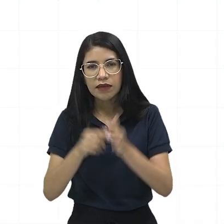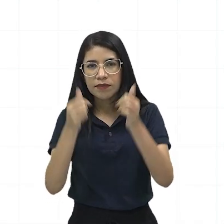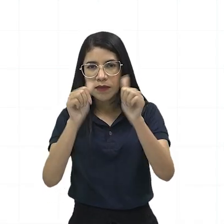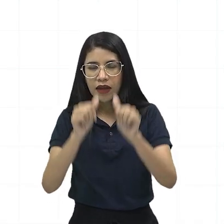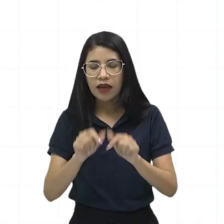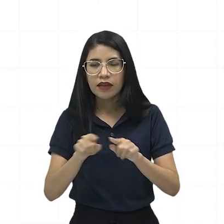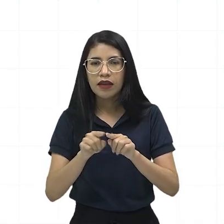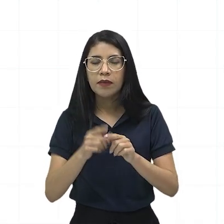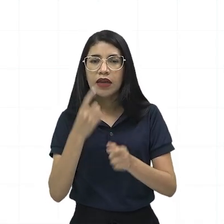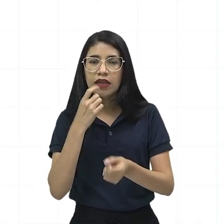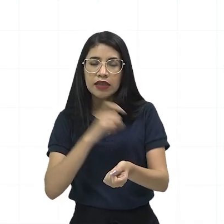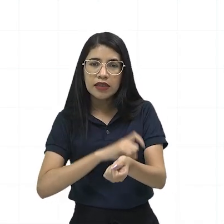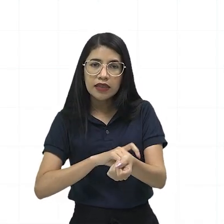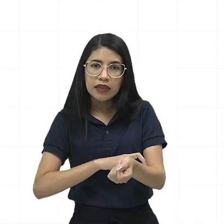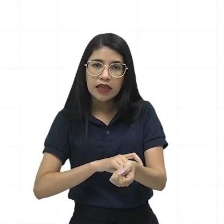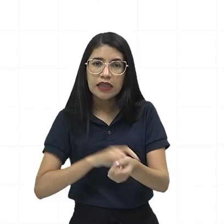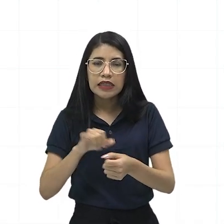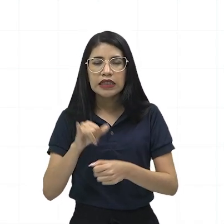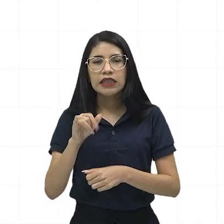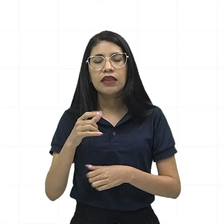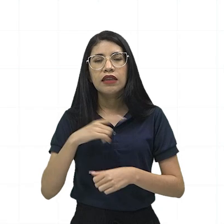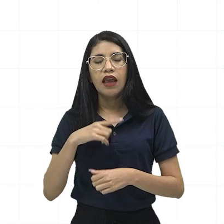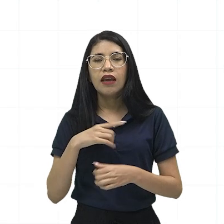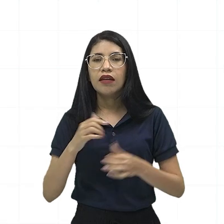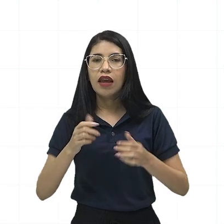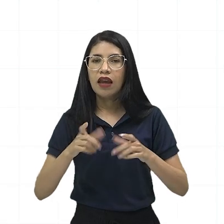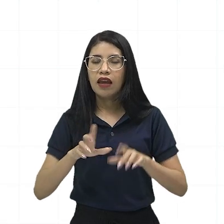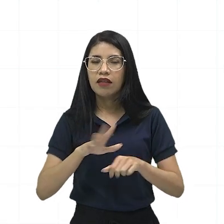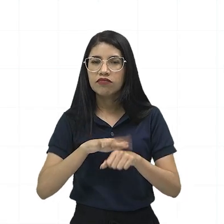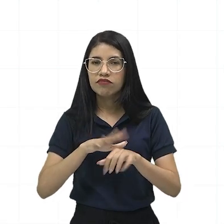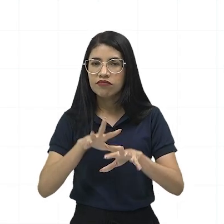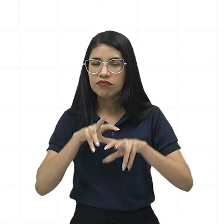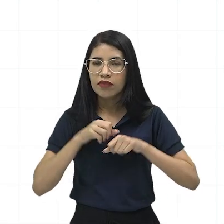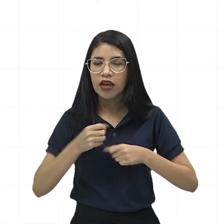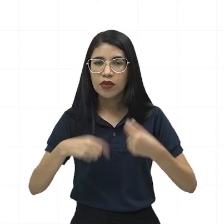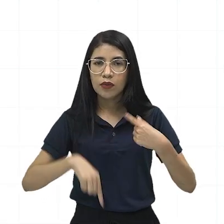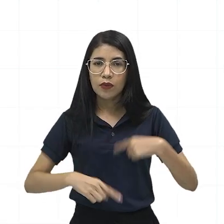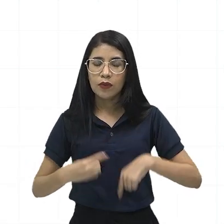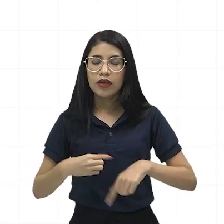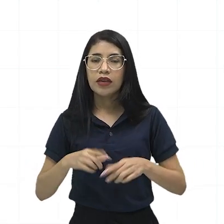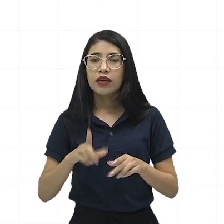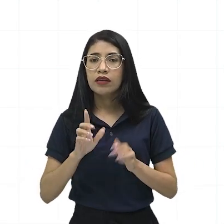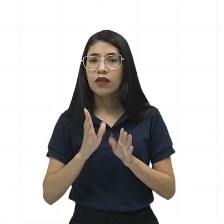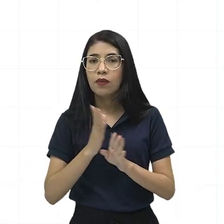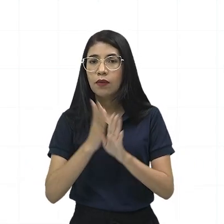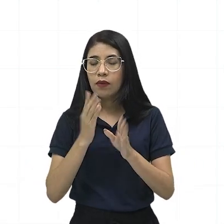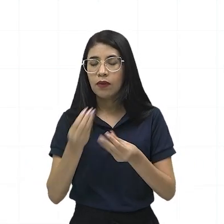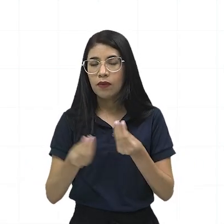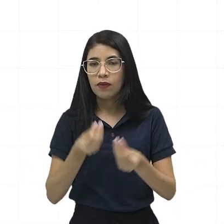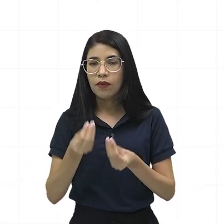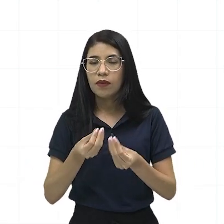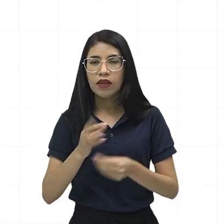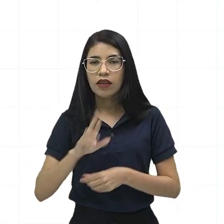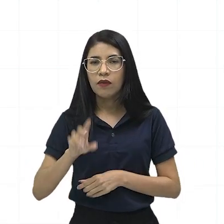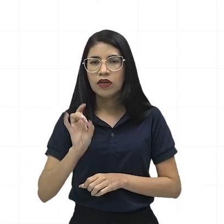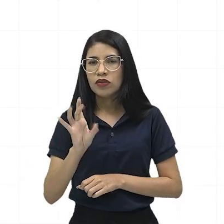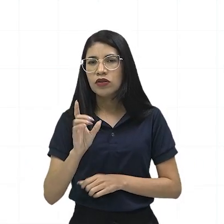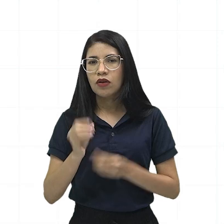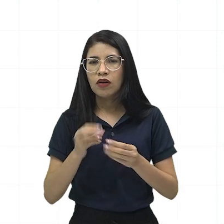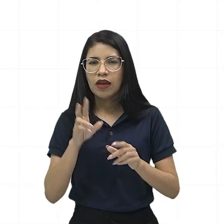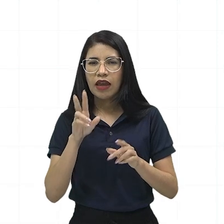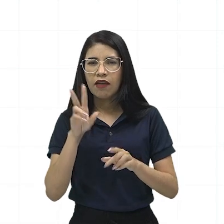de sangue que avalia se há infecção no organismo. Quer dizer, esse diagnóstico, gente, ele não se dá simplesmente